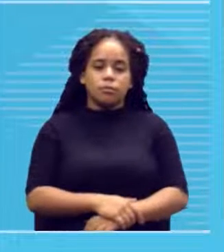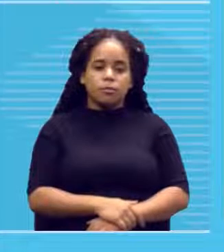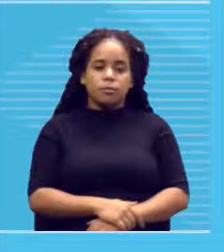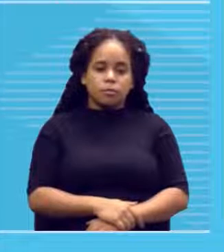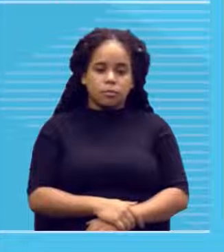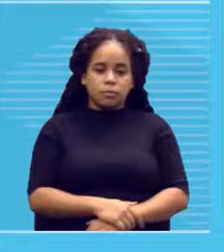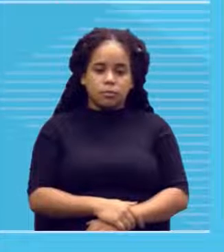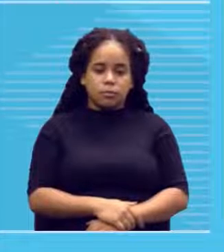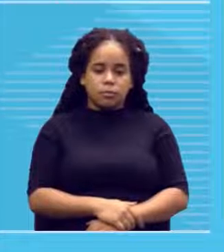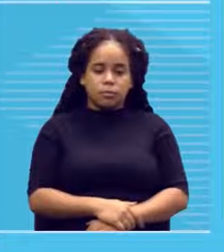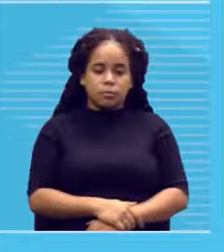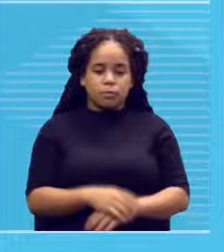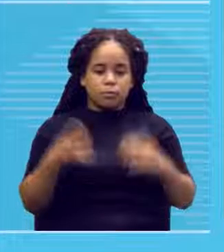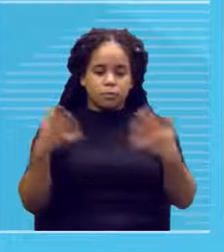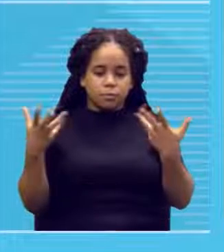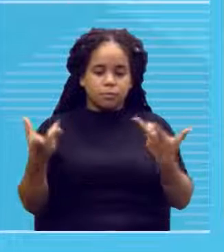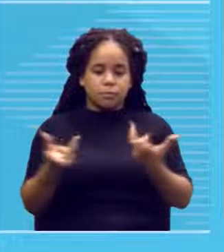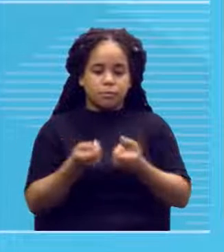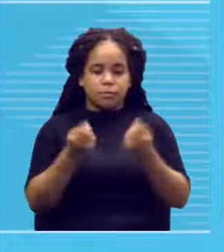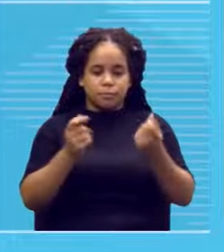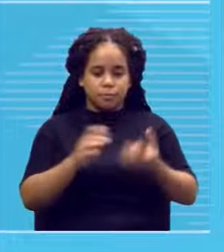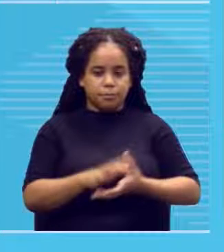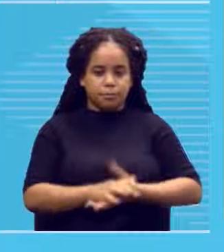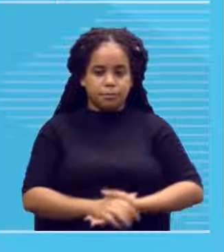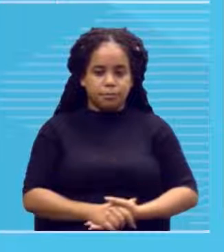show de bola jovem